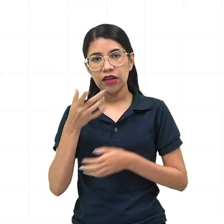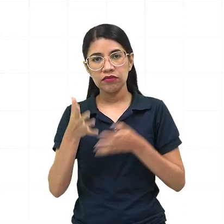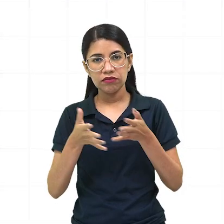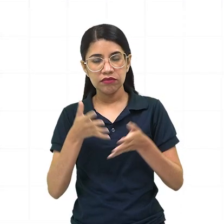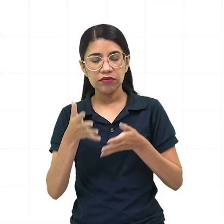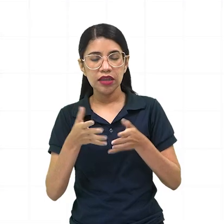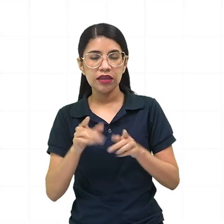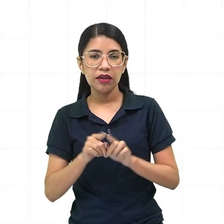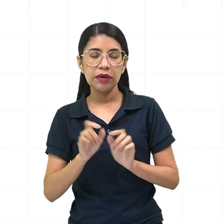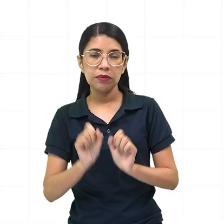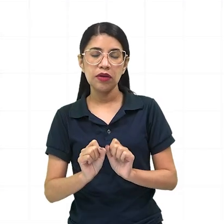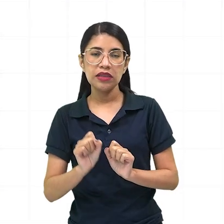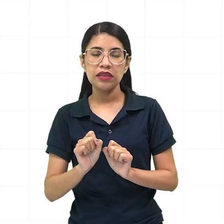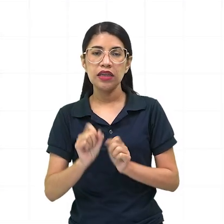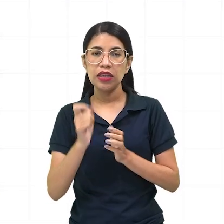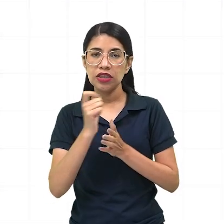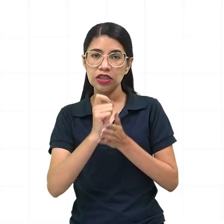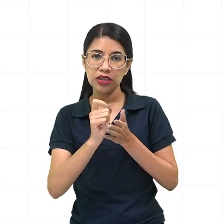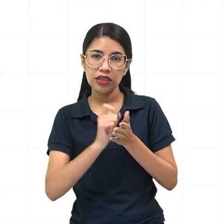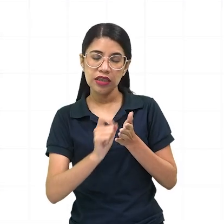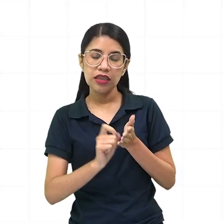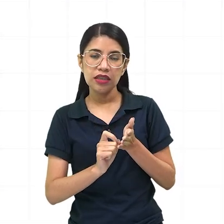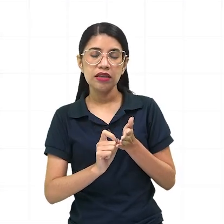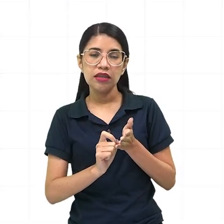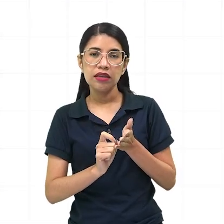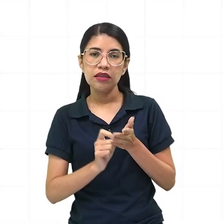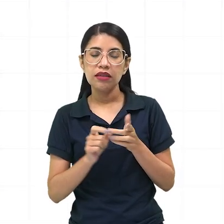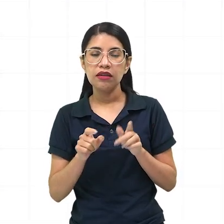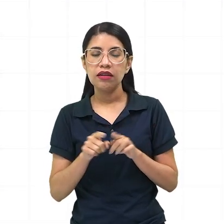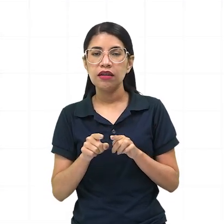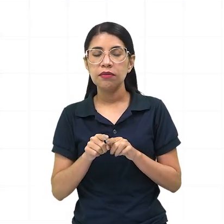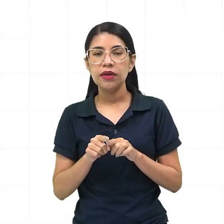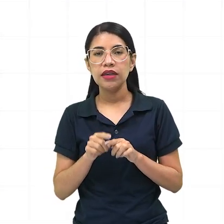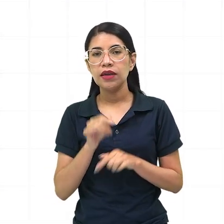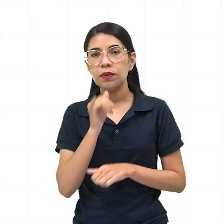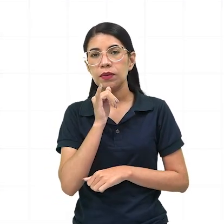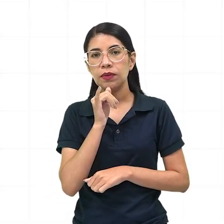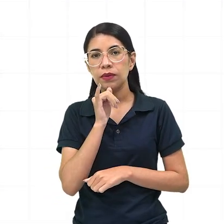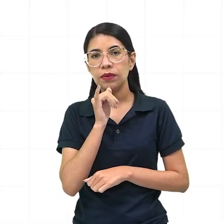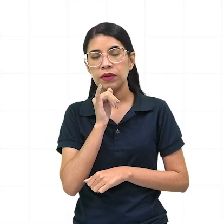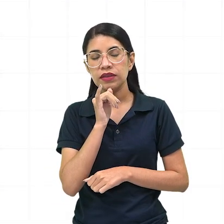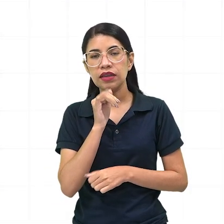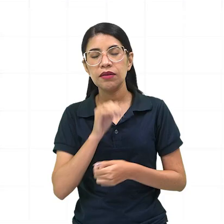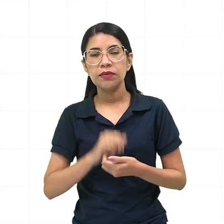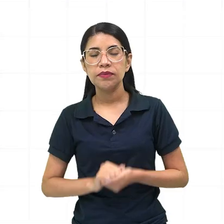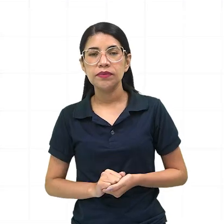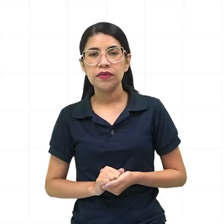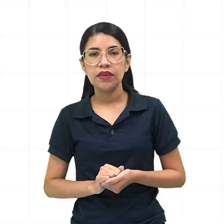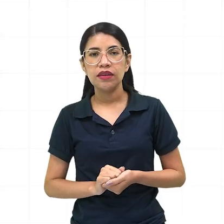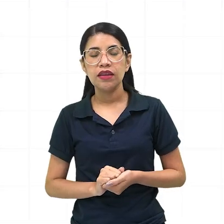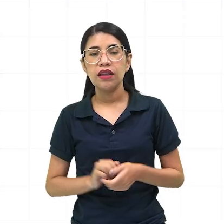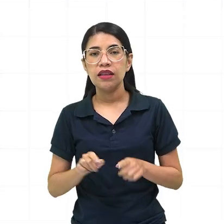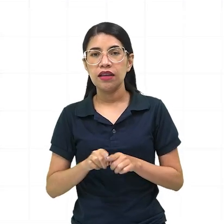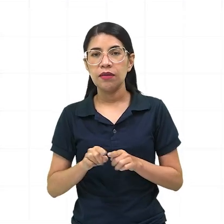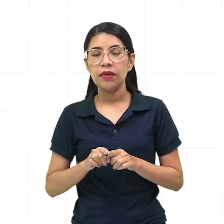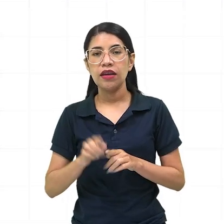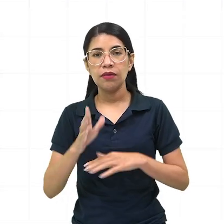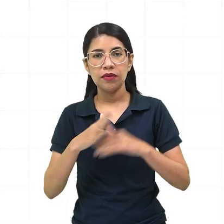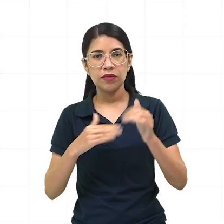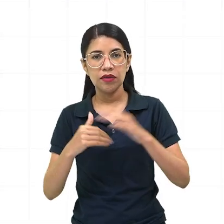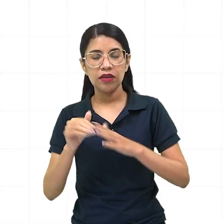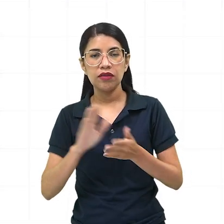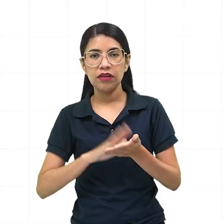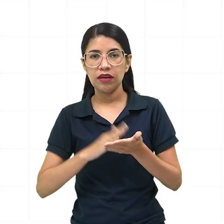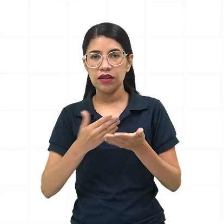Pode ser não verbal, né? Por exemplo, a nossa querida colega que está traduzindo para